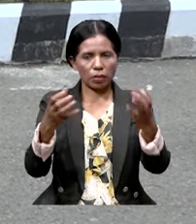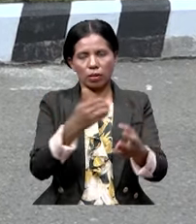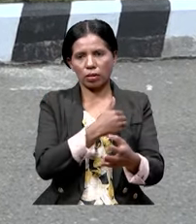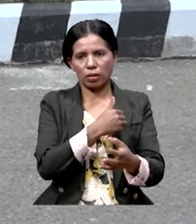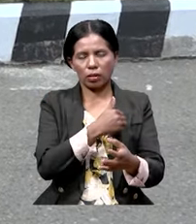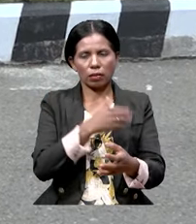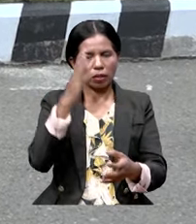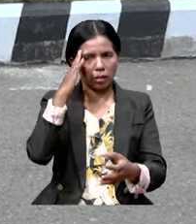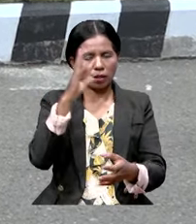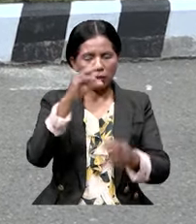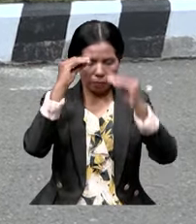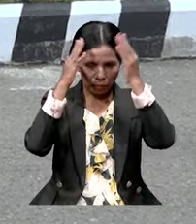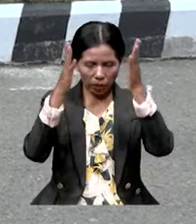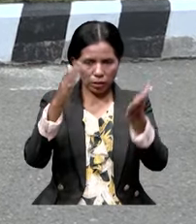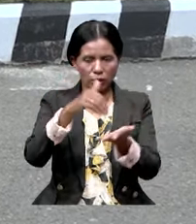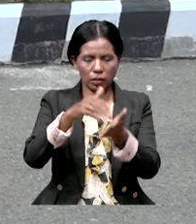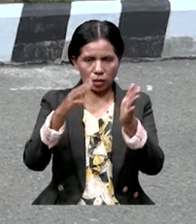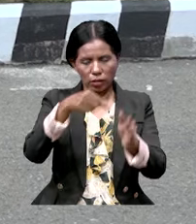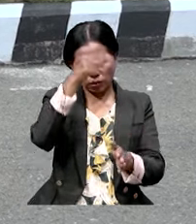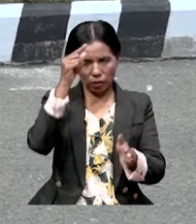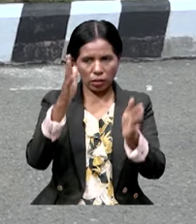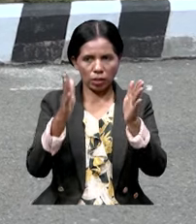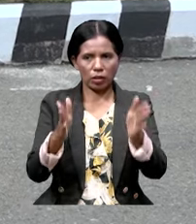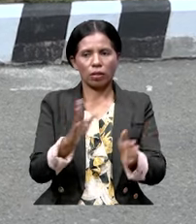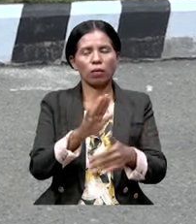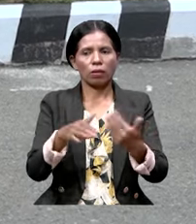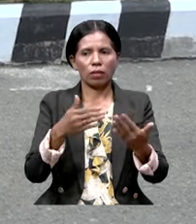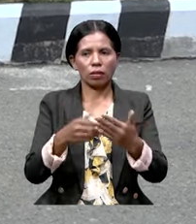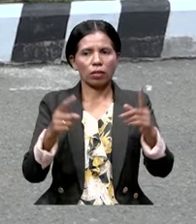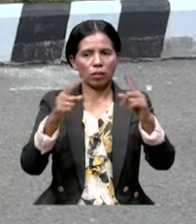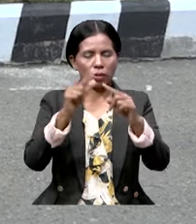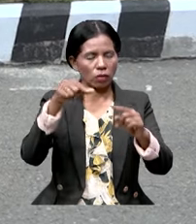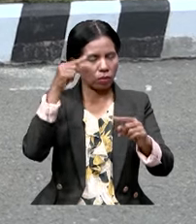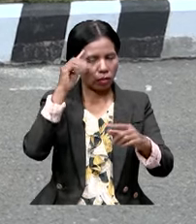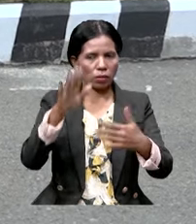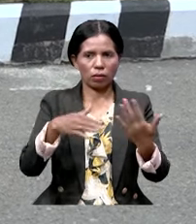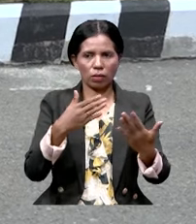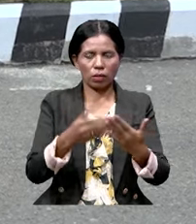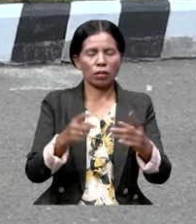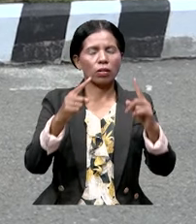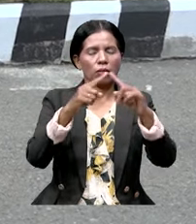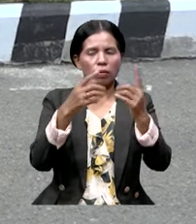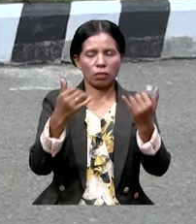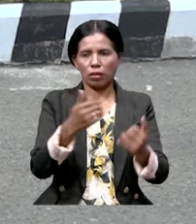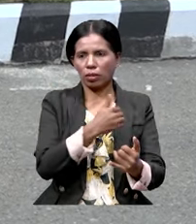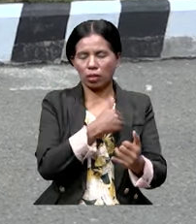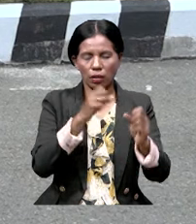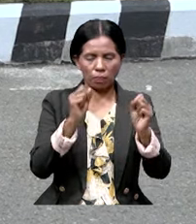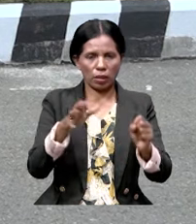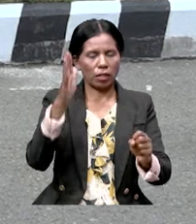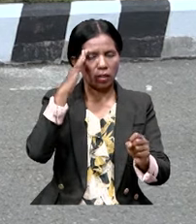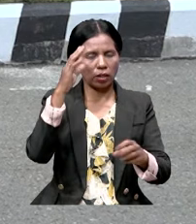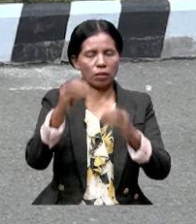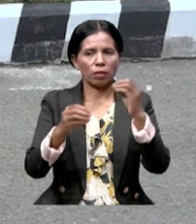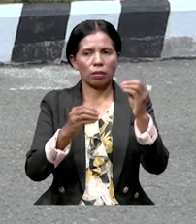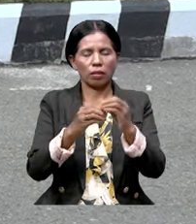estudante, profesor, graduado, graduada, to governante sira. To uhi norong sidauk bele domina, hodi